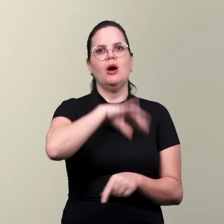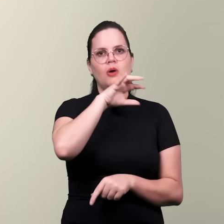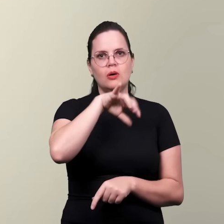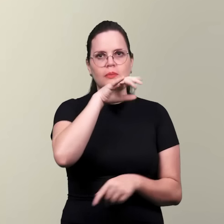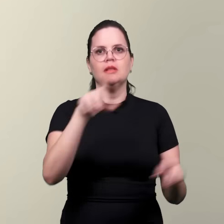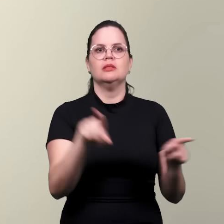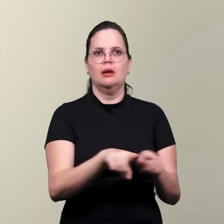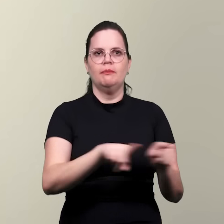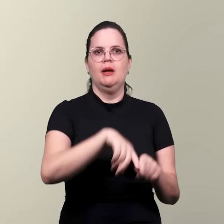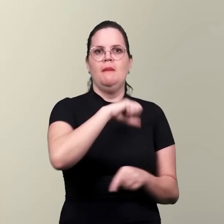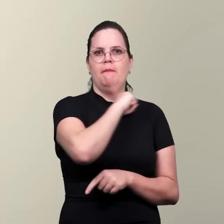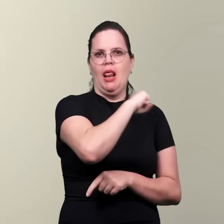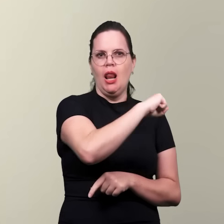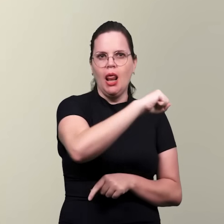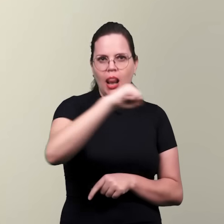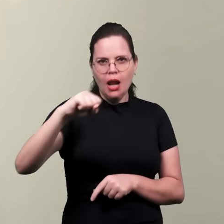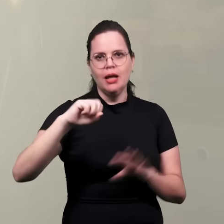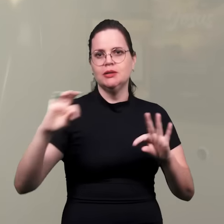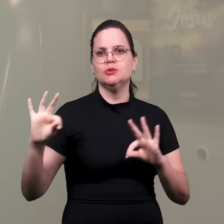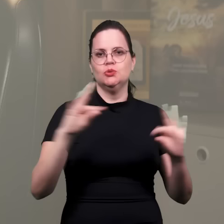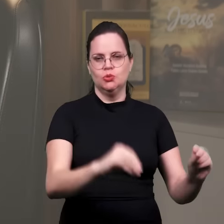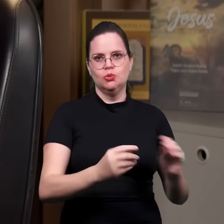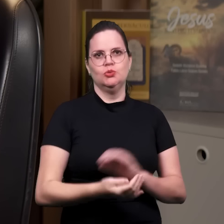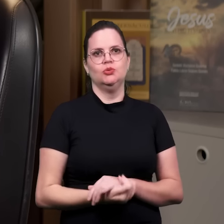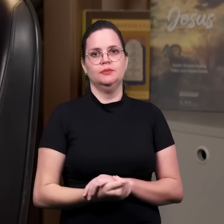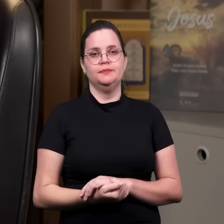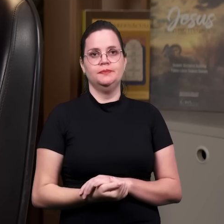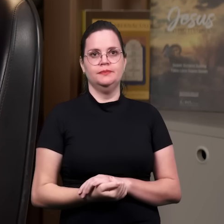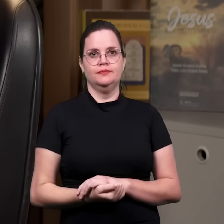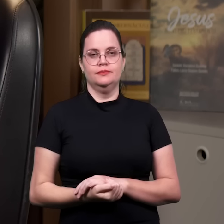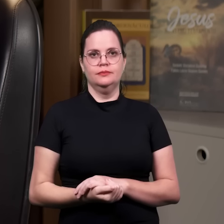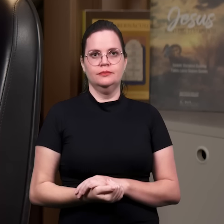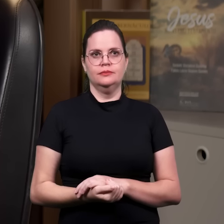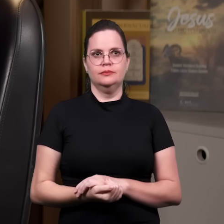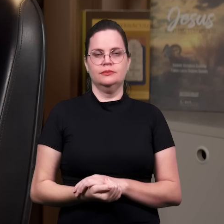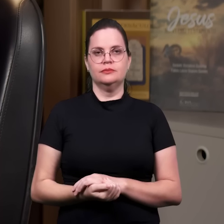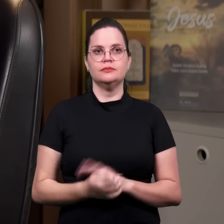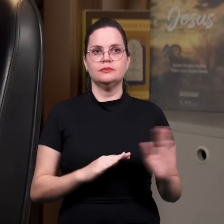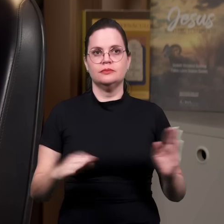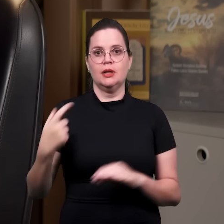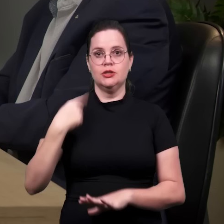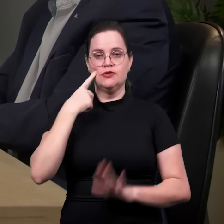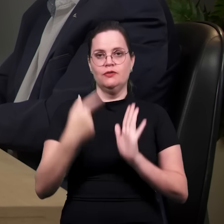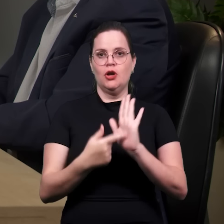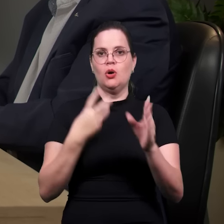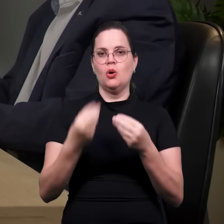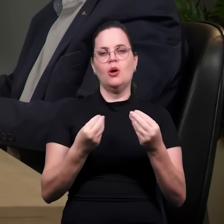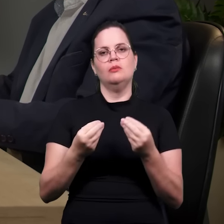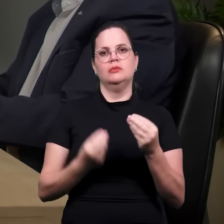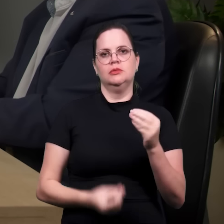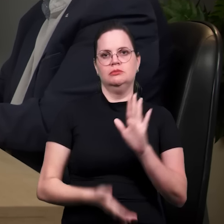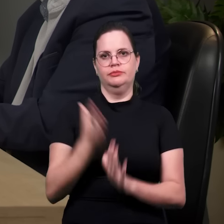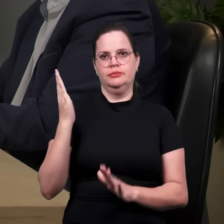do Egito neste momento, né? Que foi o último sinal. Na tela seguinte, a gente vê as referências da saída, né? E nós